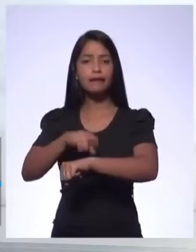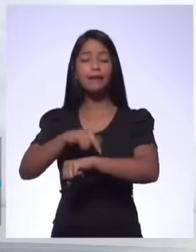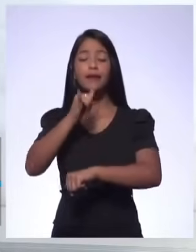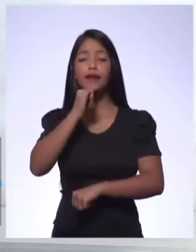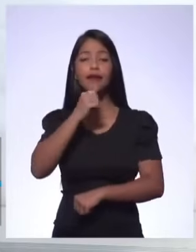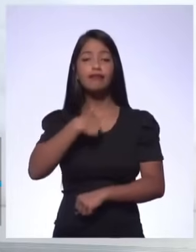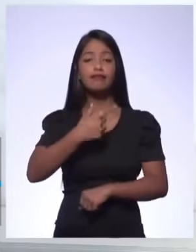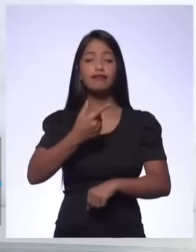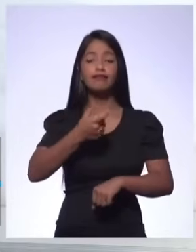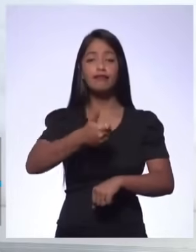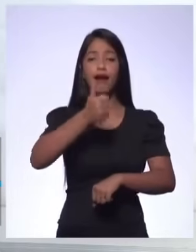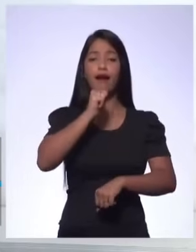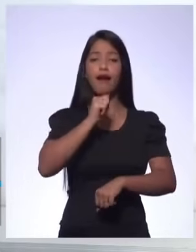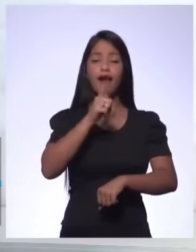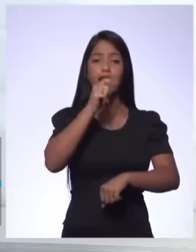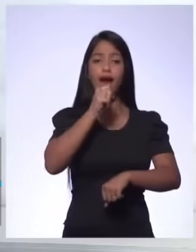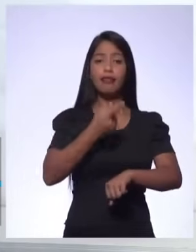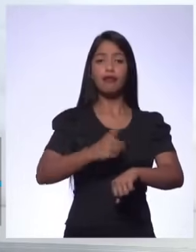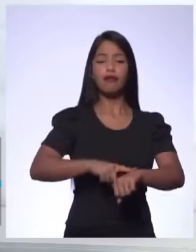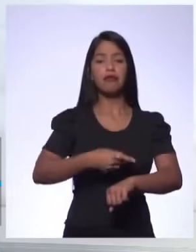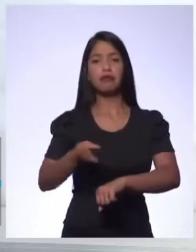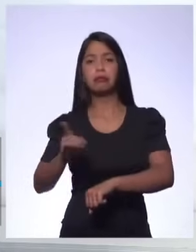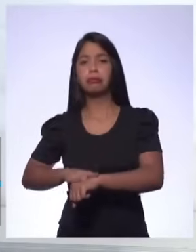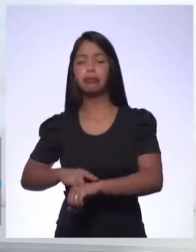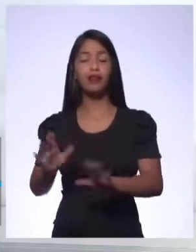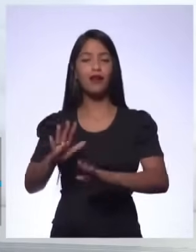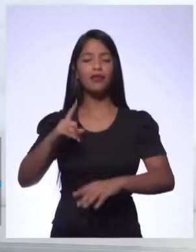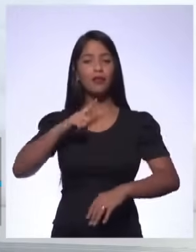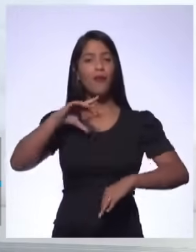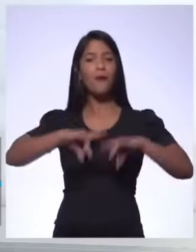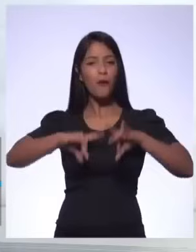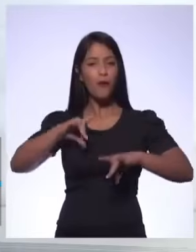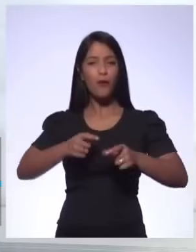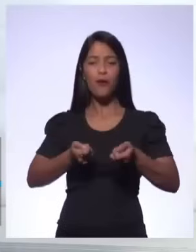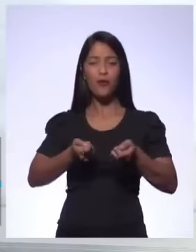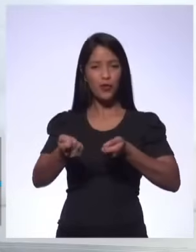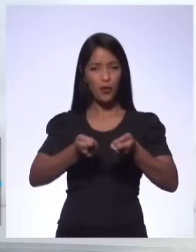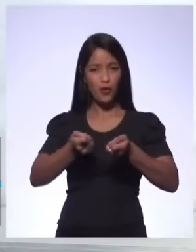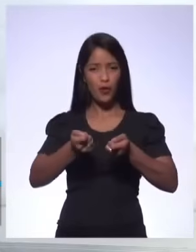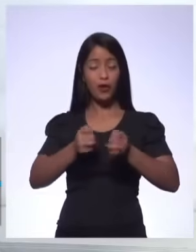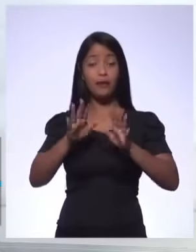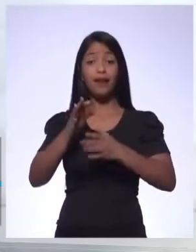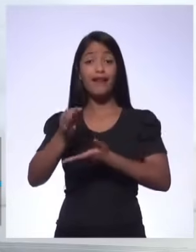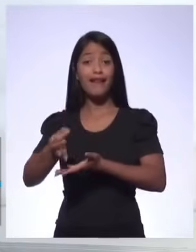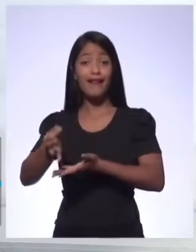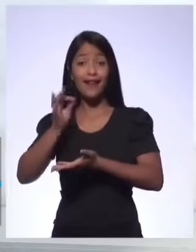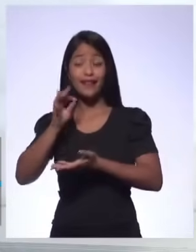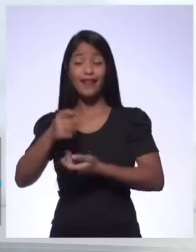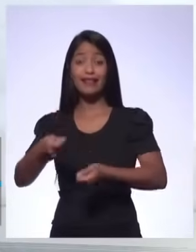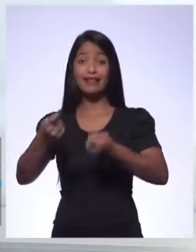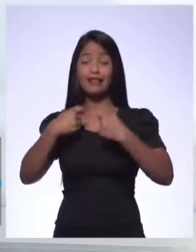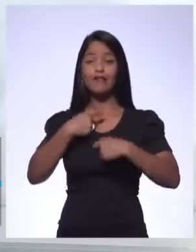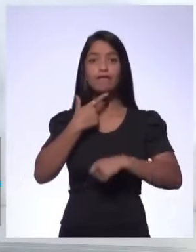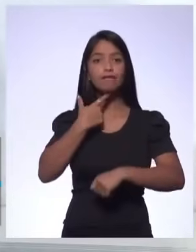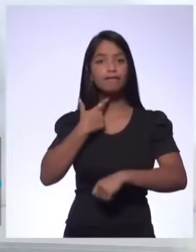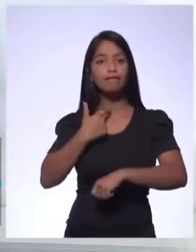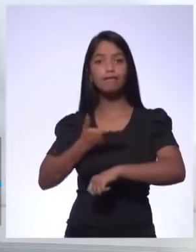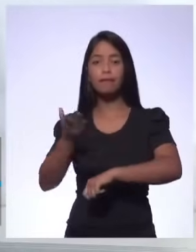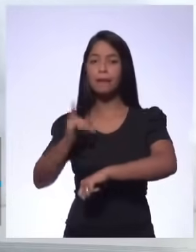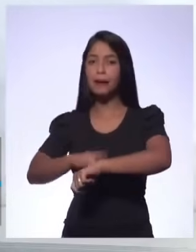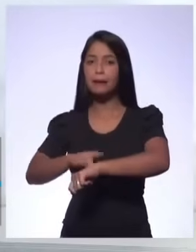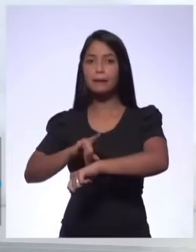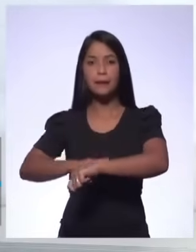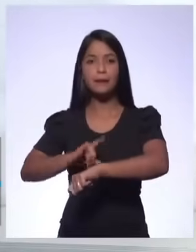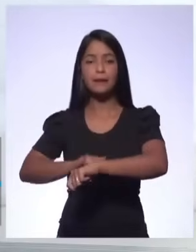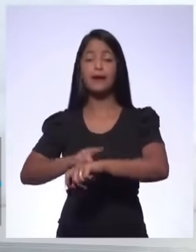de ir no banheiro. Então você tem um hormônio que segura isso. O café, ele inibe esse hormônio. A bebida alcoólica também inibe